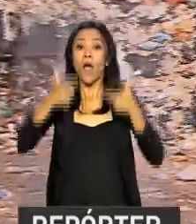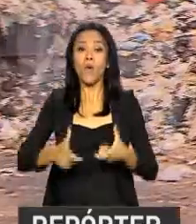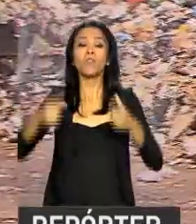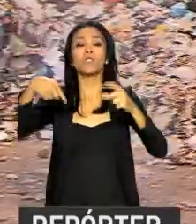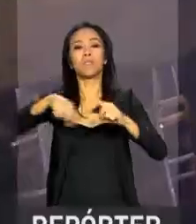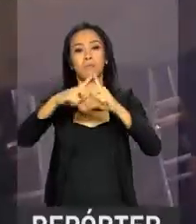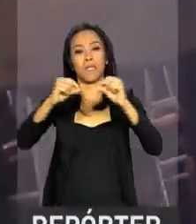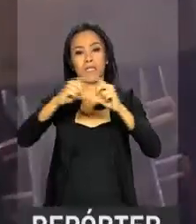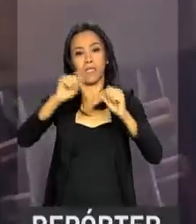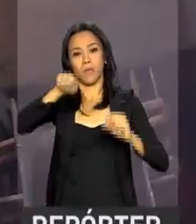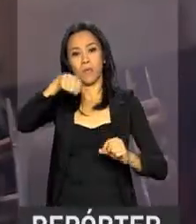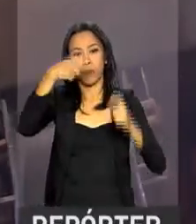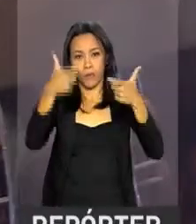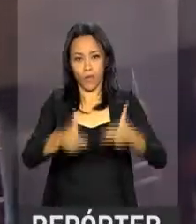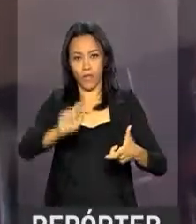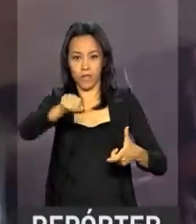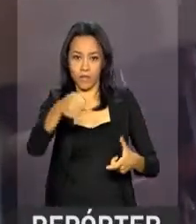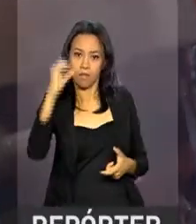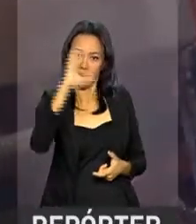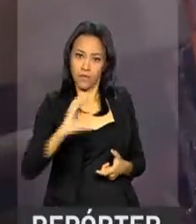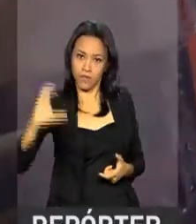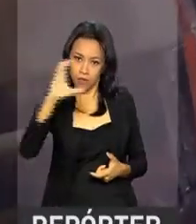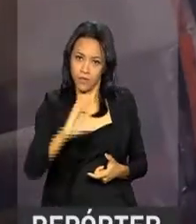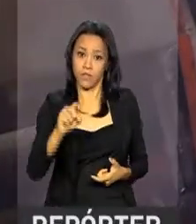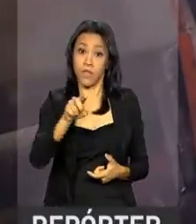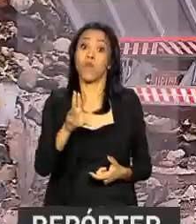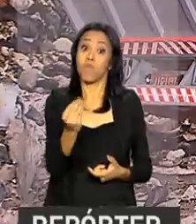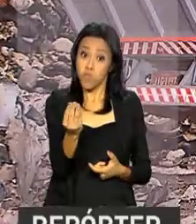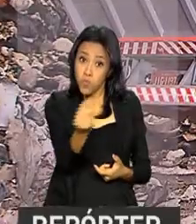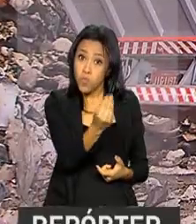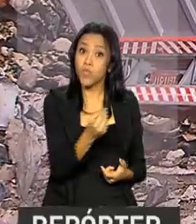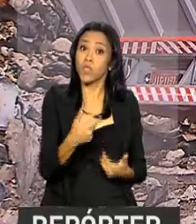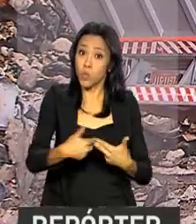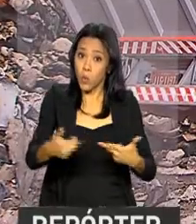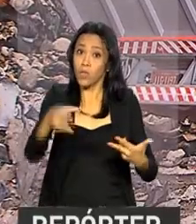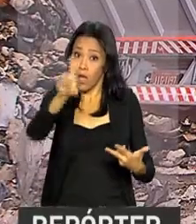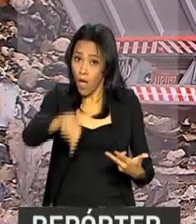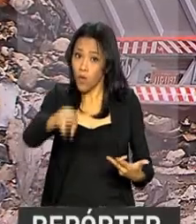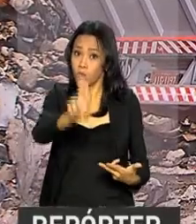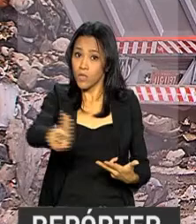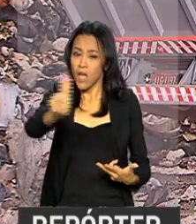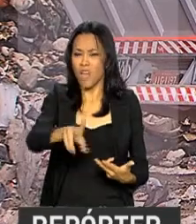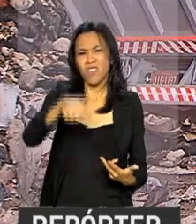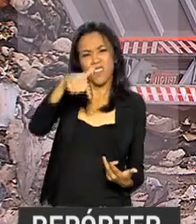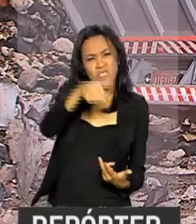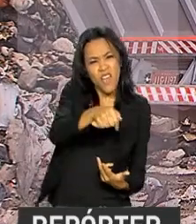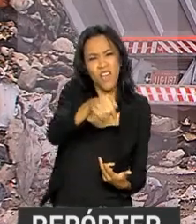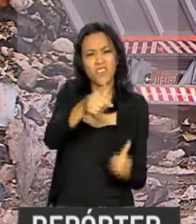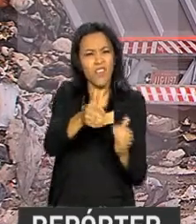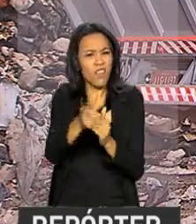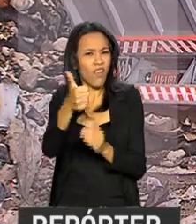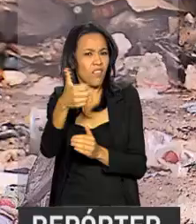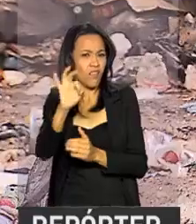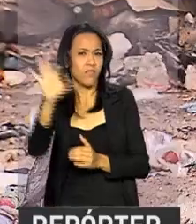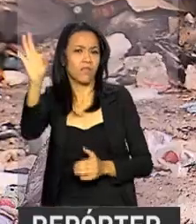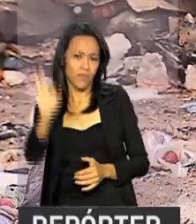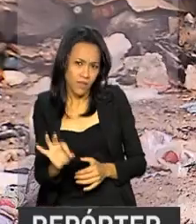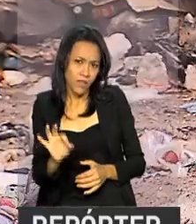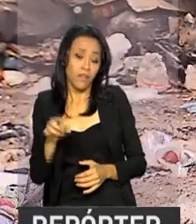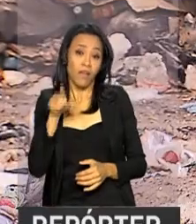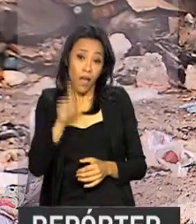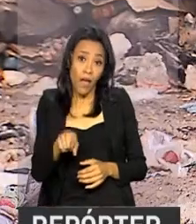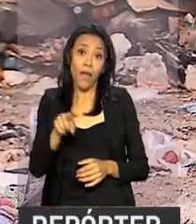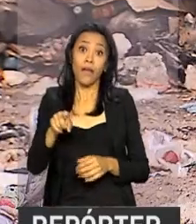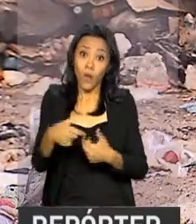federal muita coisa é reaproveitada entre 7 e 10 por cento do que chega nestes caminhos são